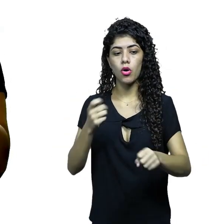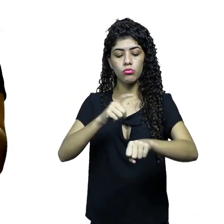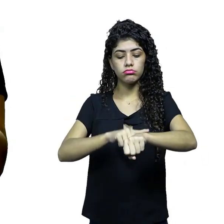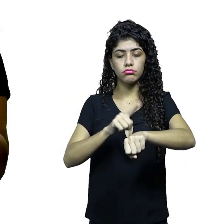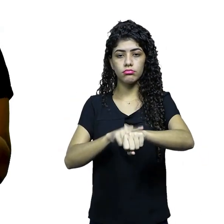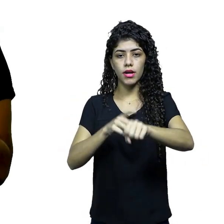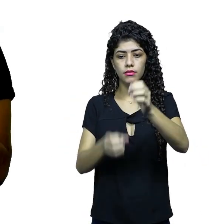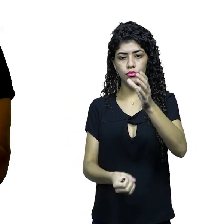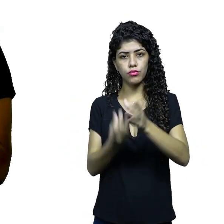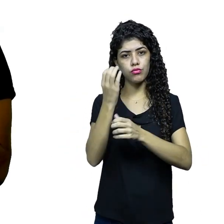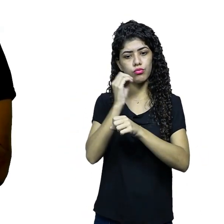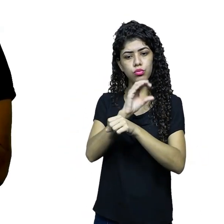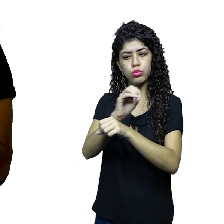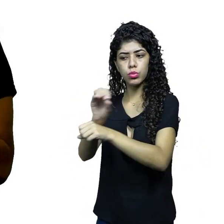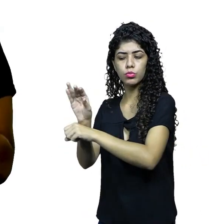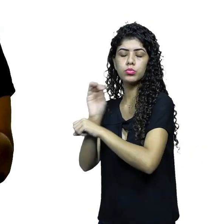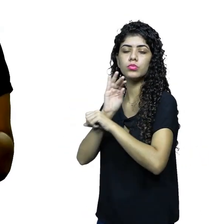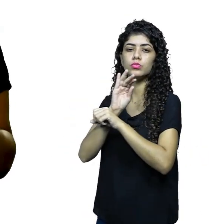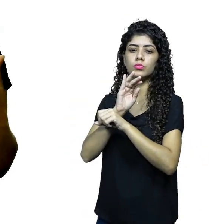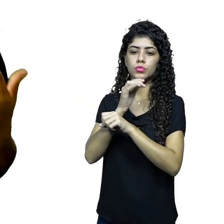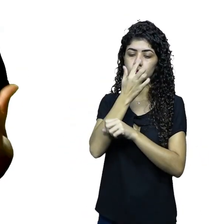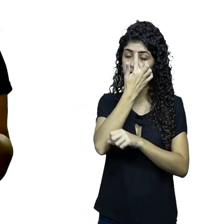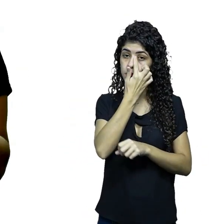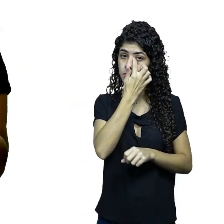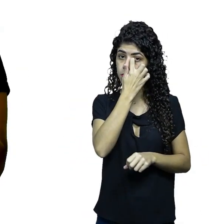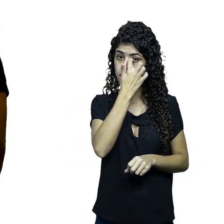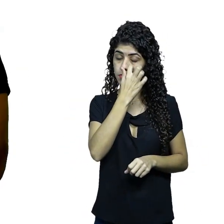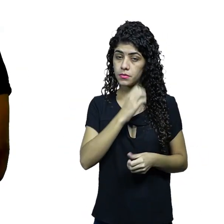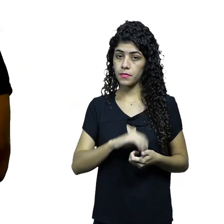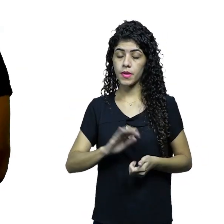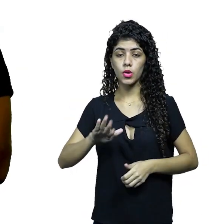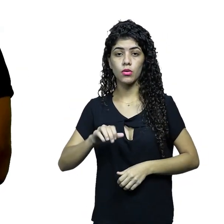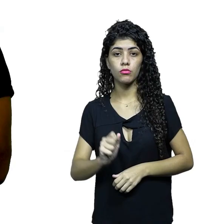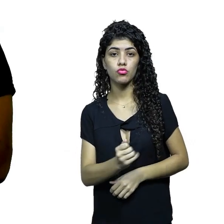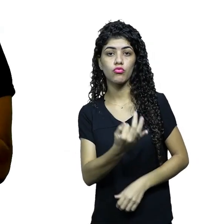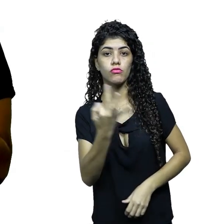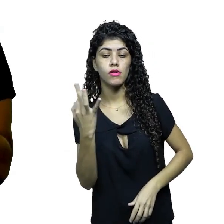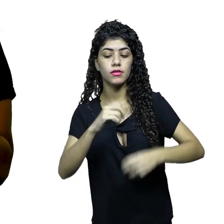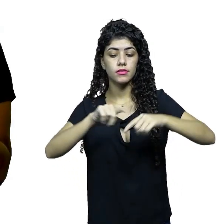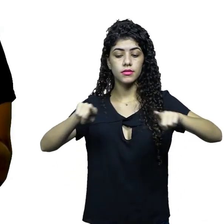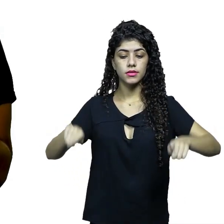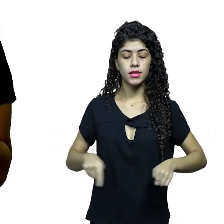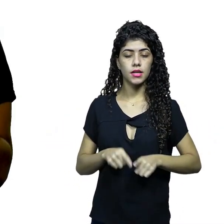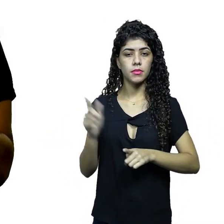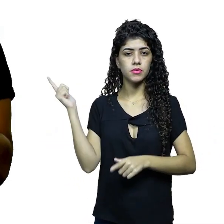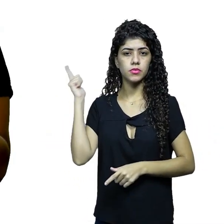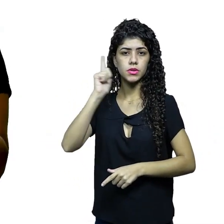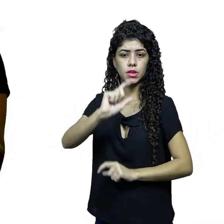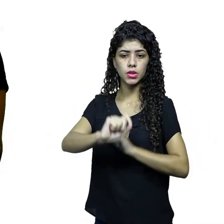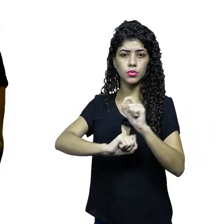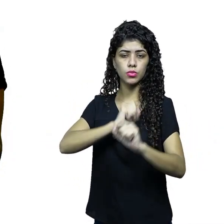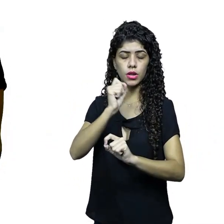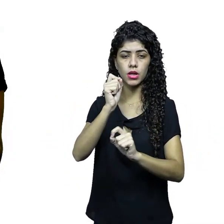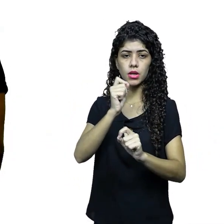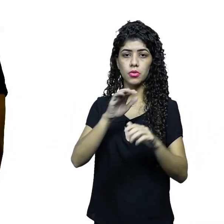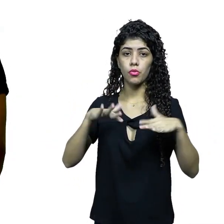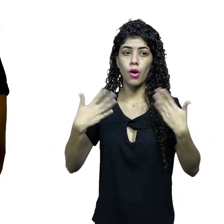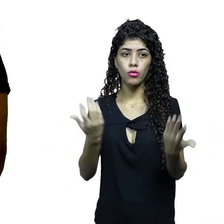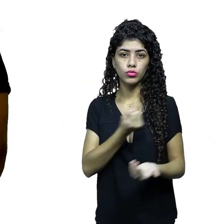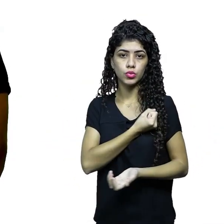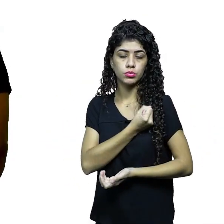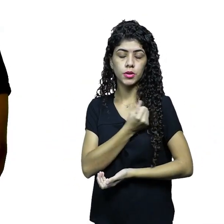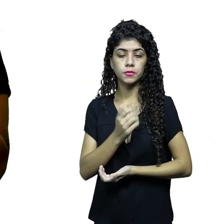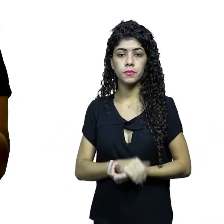o período que elas foram distribuídas, elas rodaram por quantas salas de cinema, elas conseguiram um público médio de qual